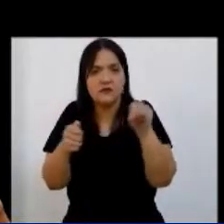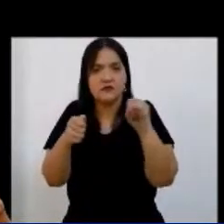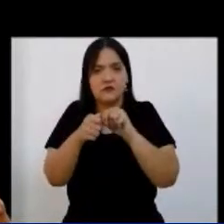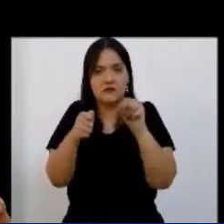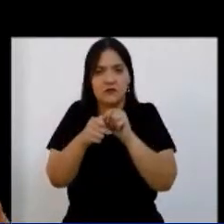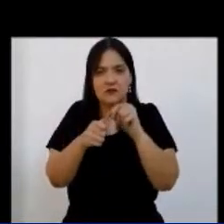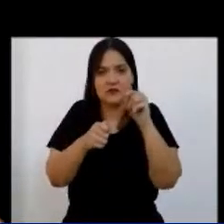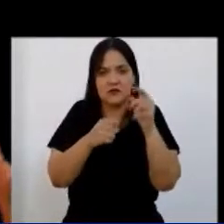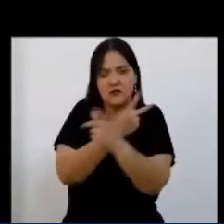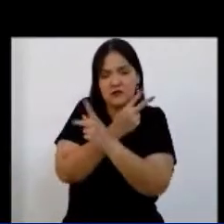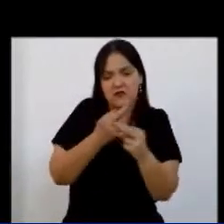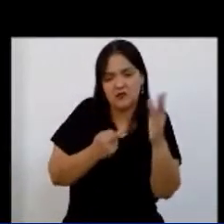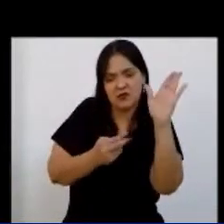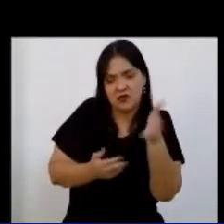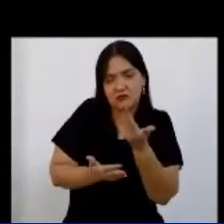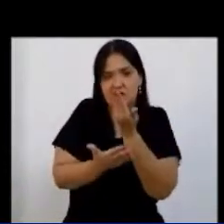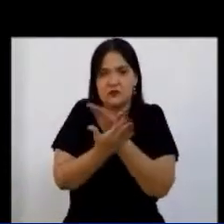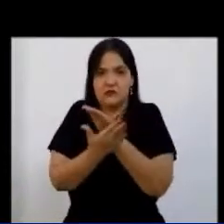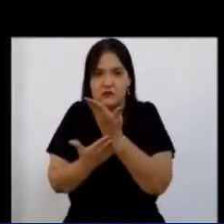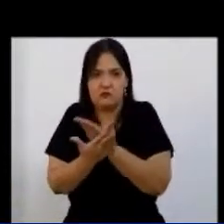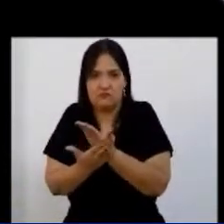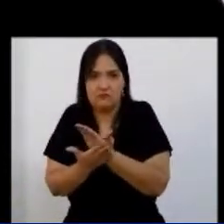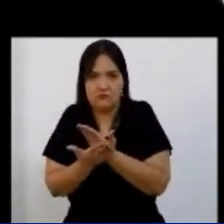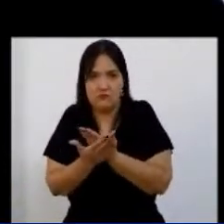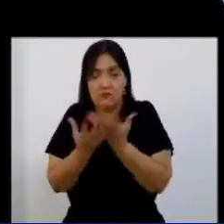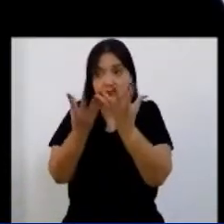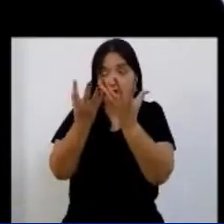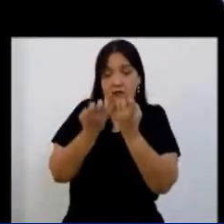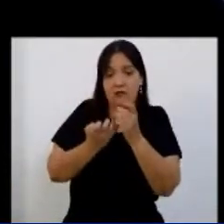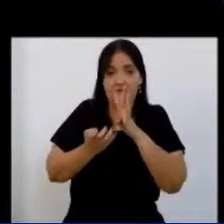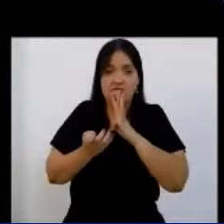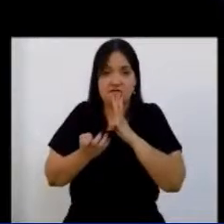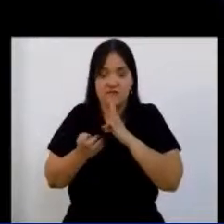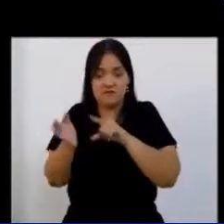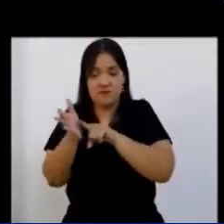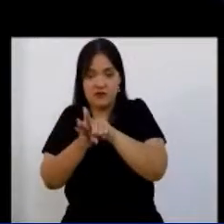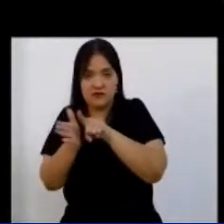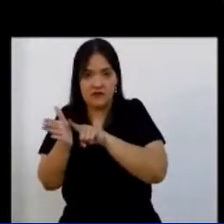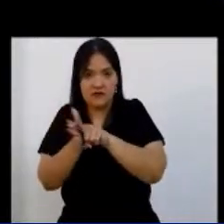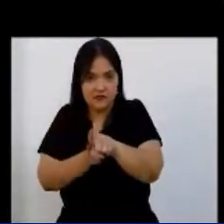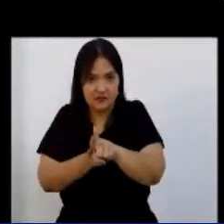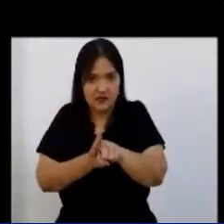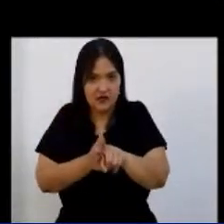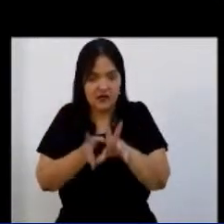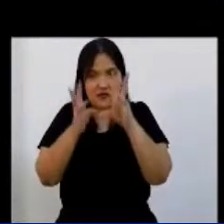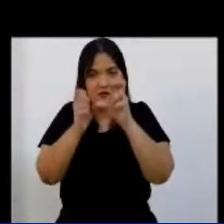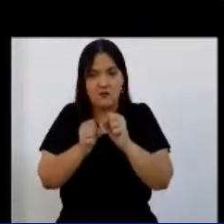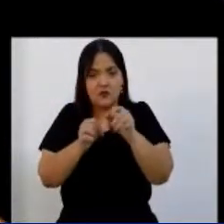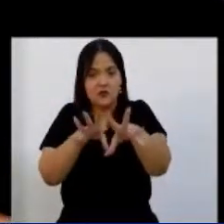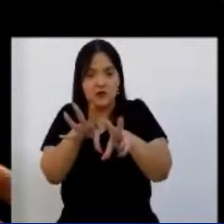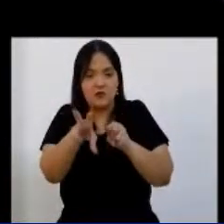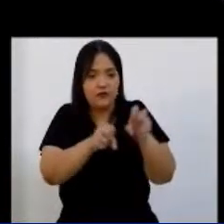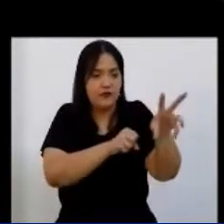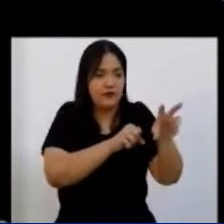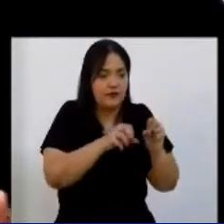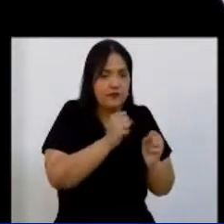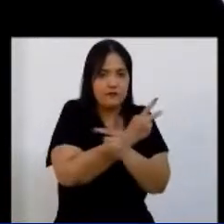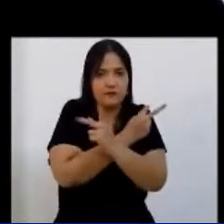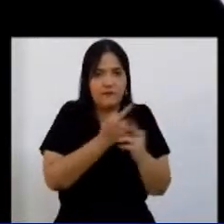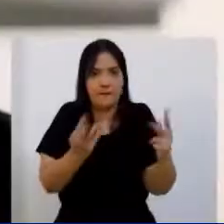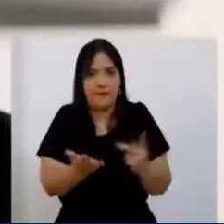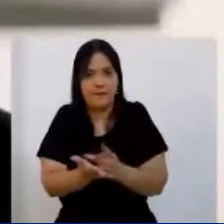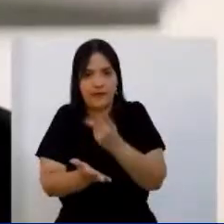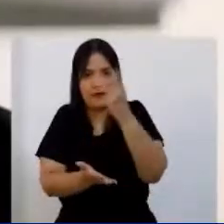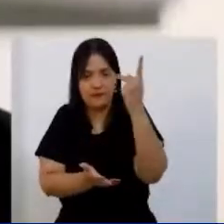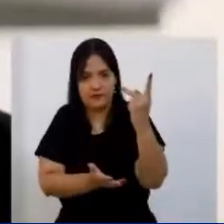pesquisa, né, daquilo que ele tem interesse academicamente de pesquisar, né, que ele consegue capturar de